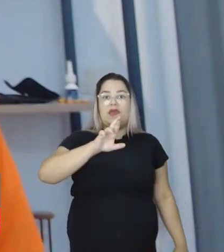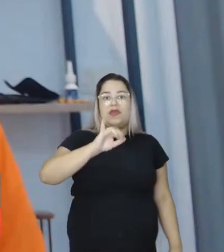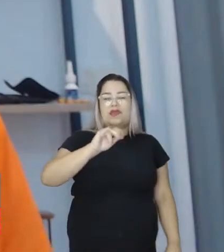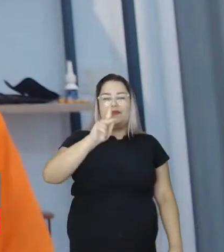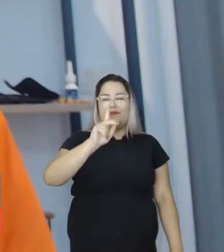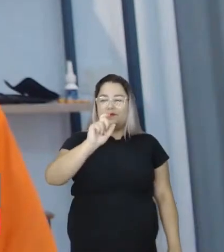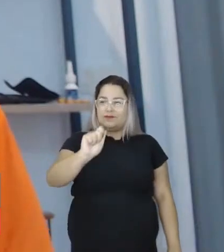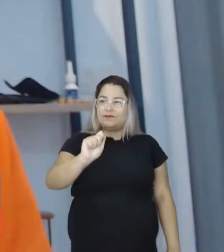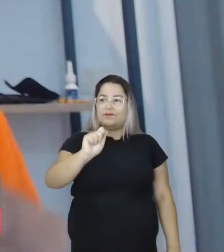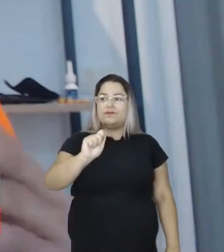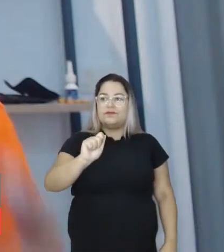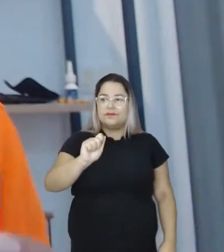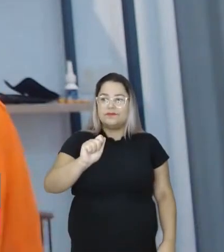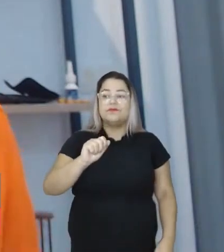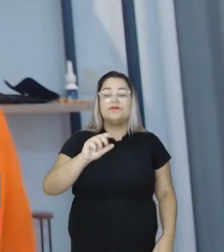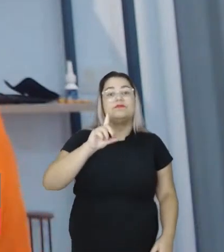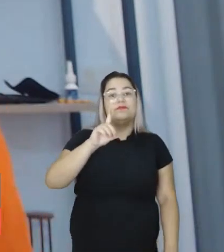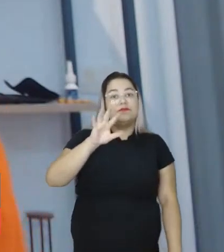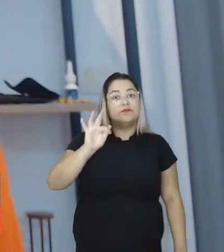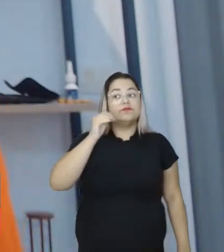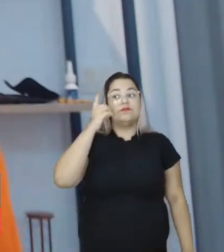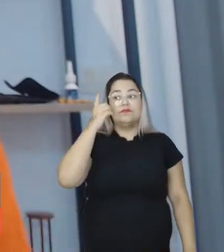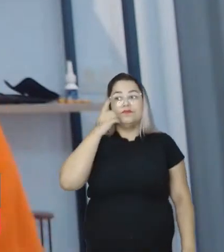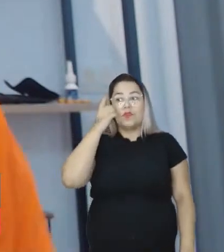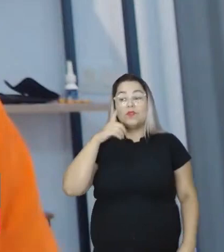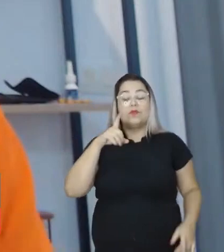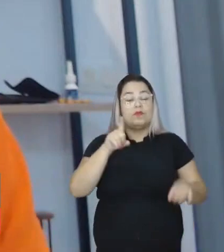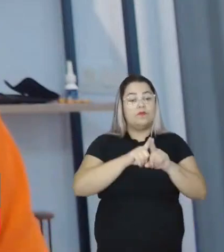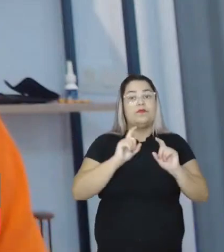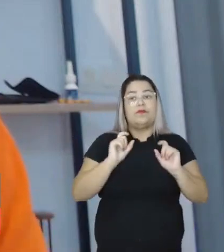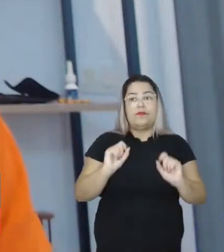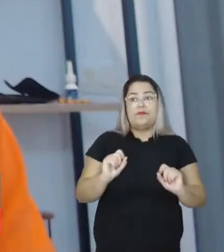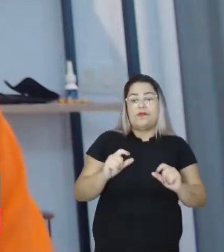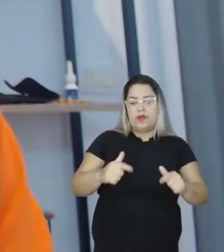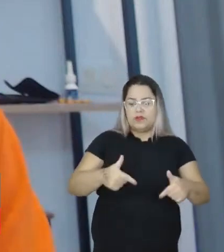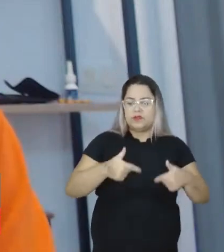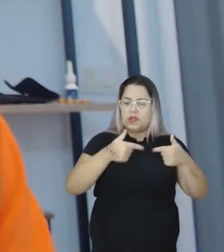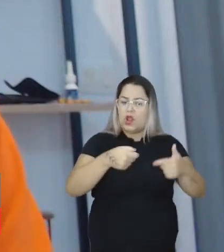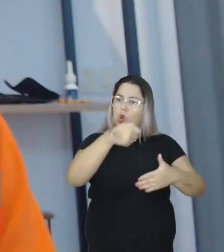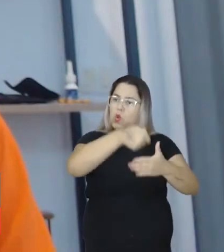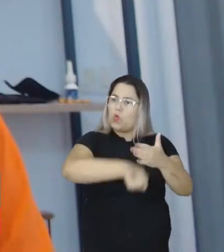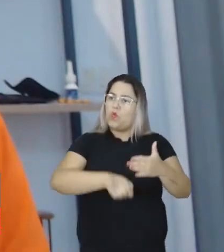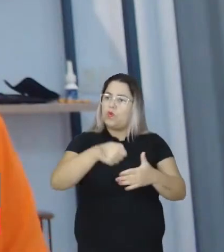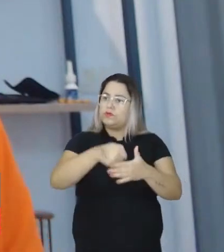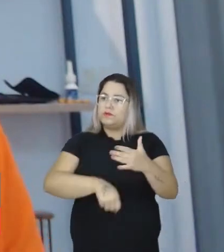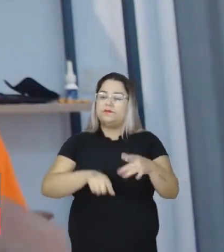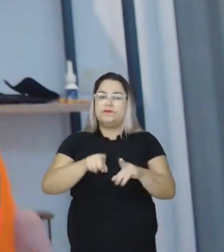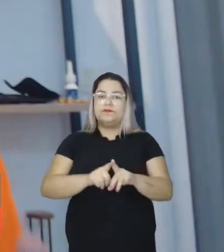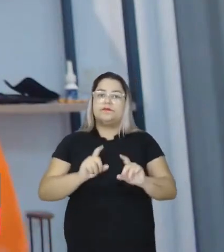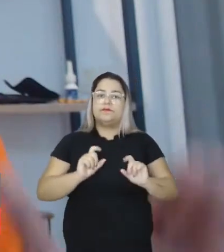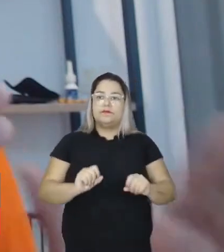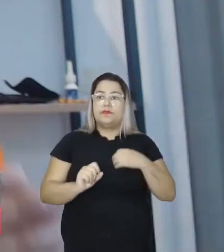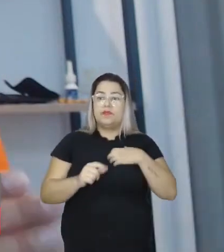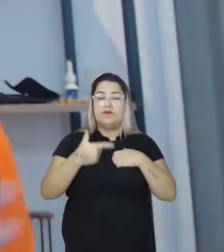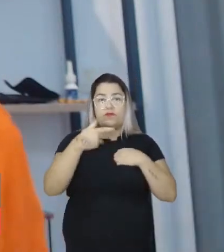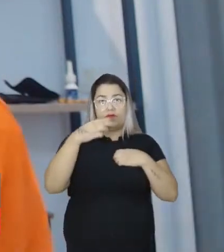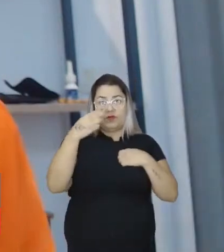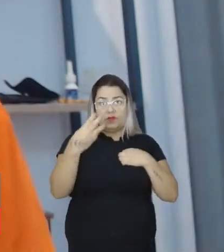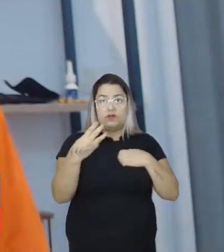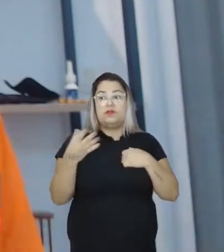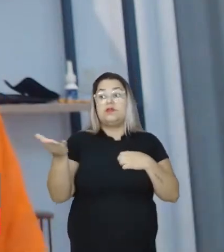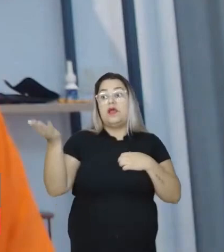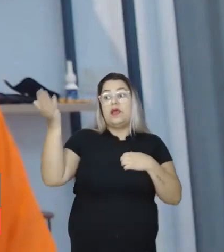Distrito Federal. A companheira Érica Cocai, ela capitania essa luta para derrubar a CGPAR 23, à